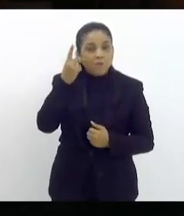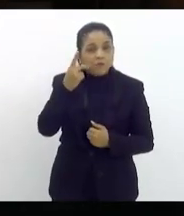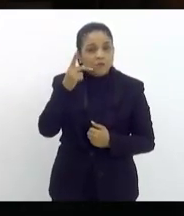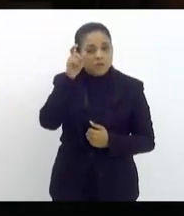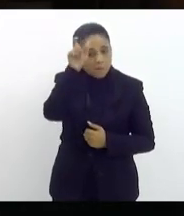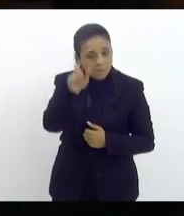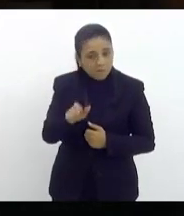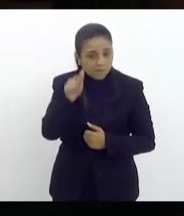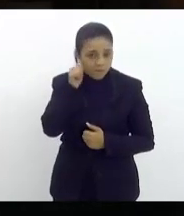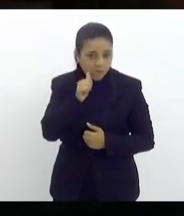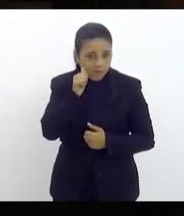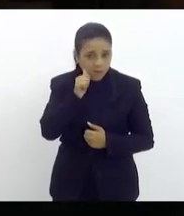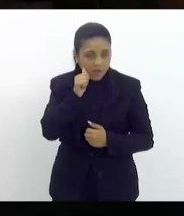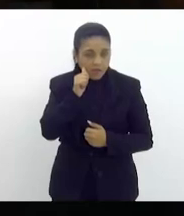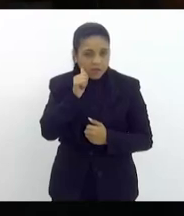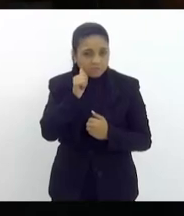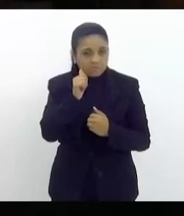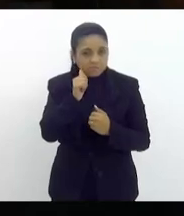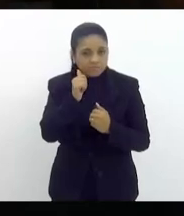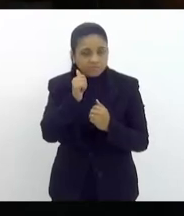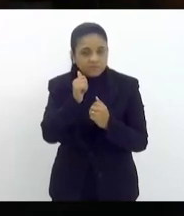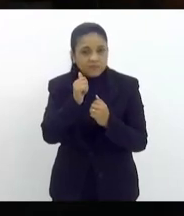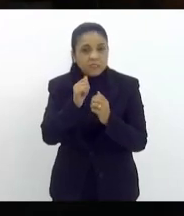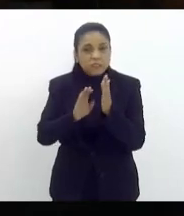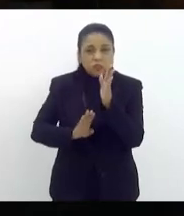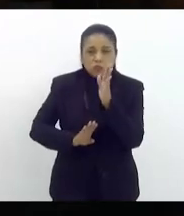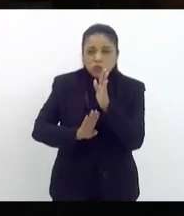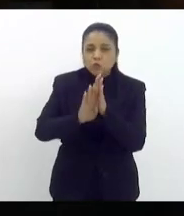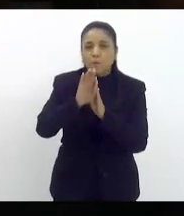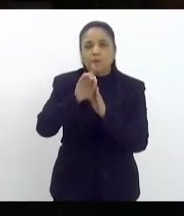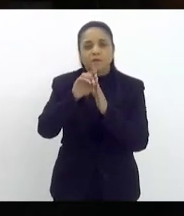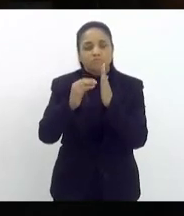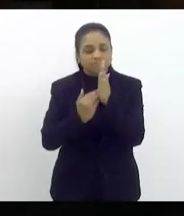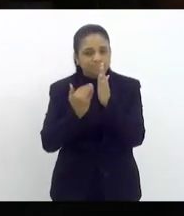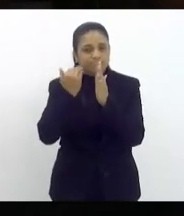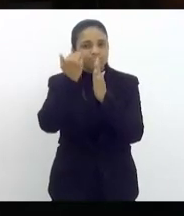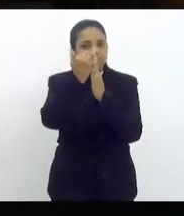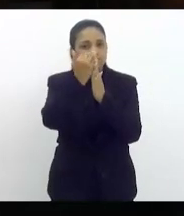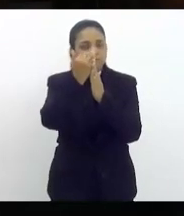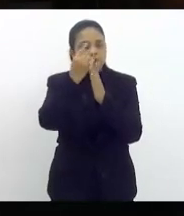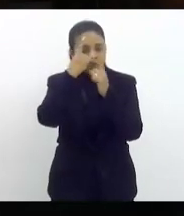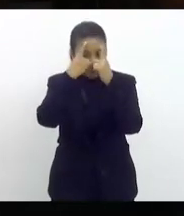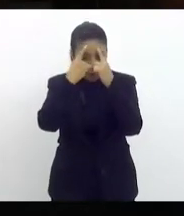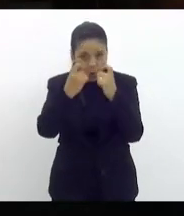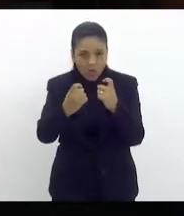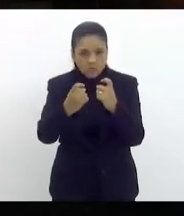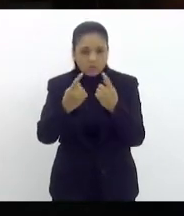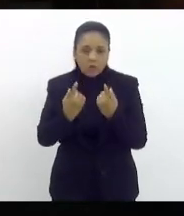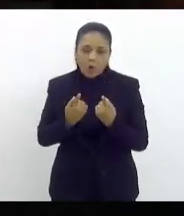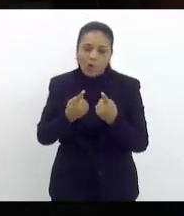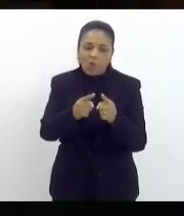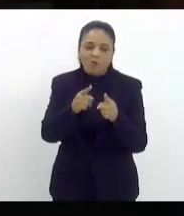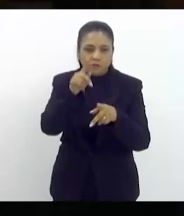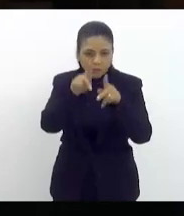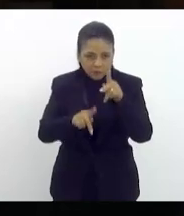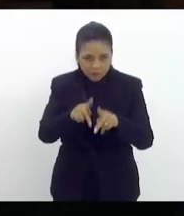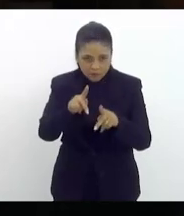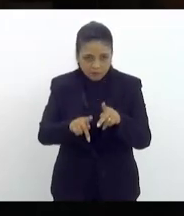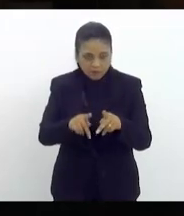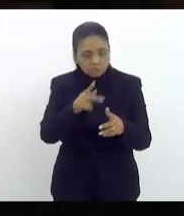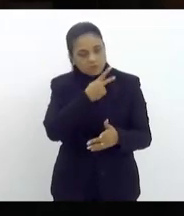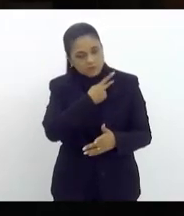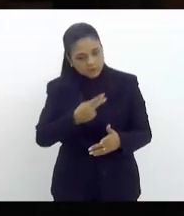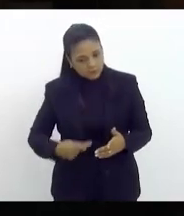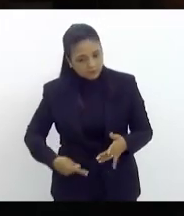mulheres de superação também dessa lógica de violência contra a nossa população. É isso, senhor presidente fica aqui